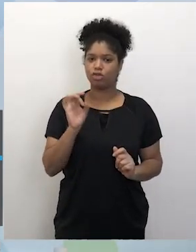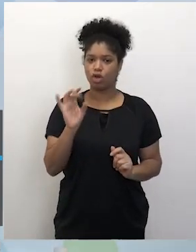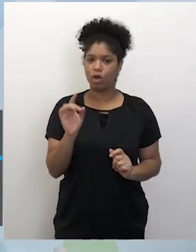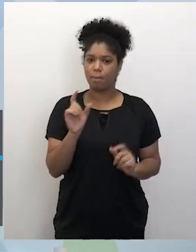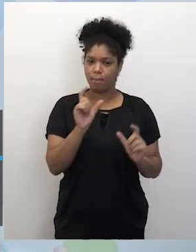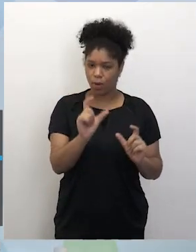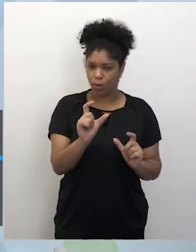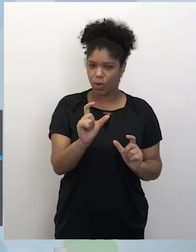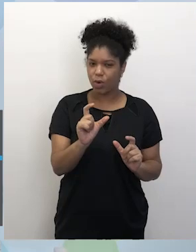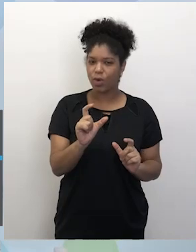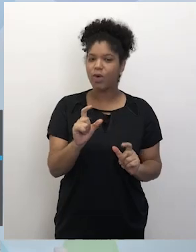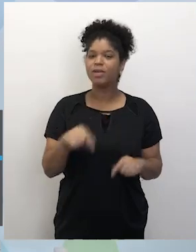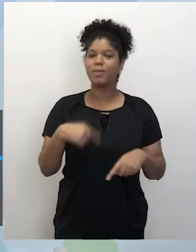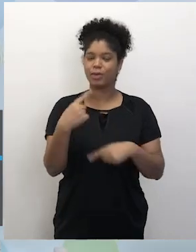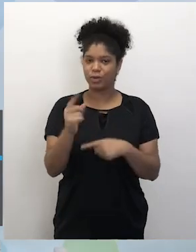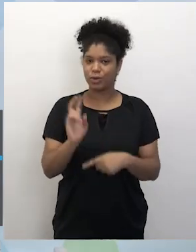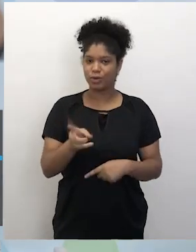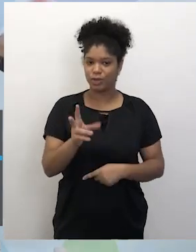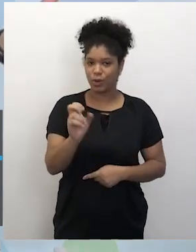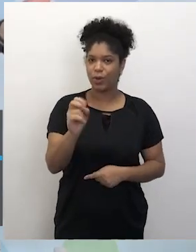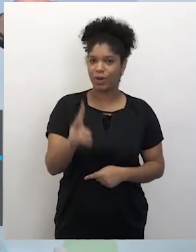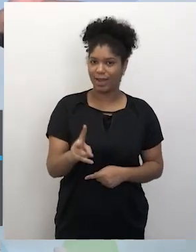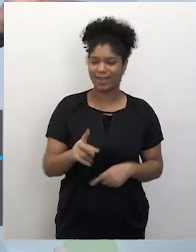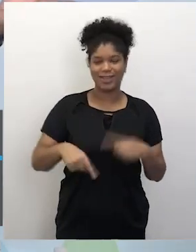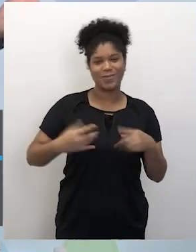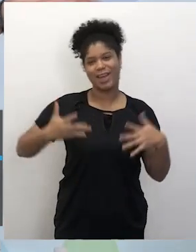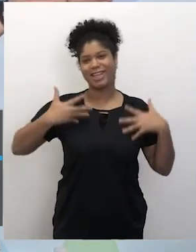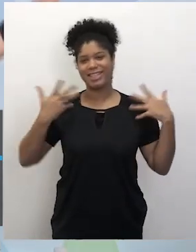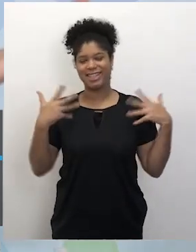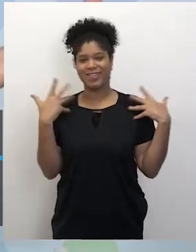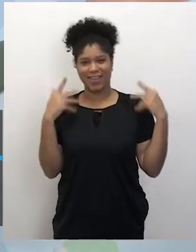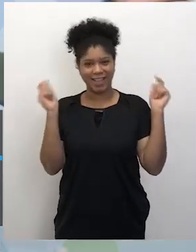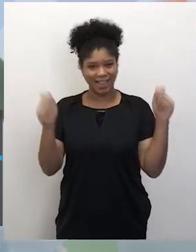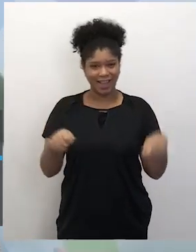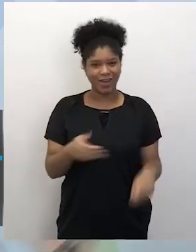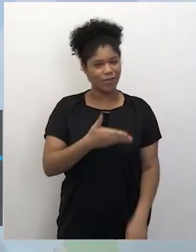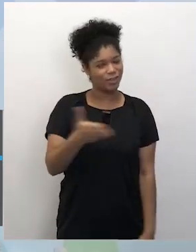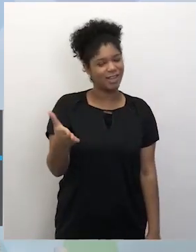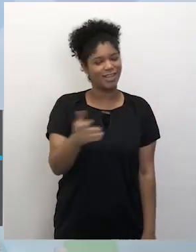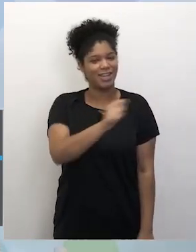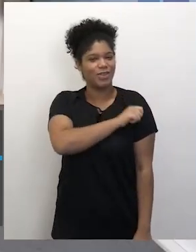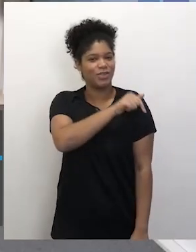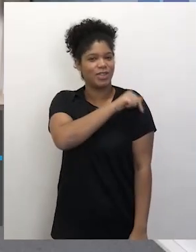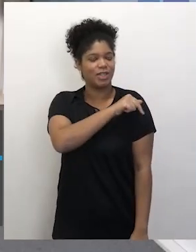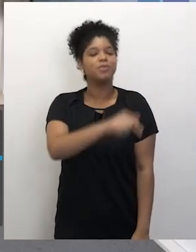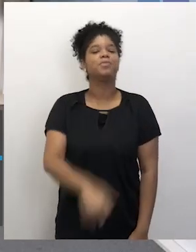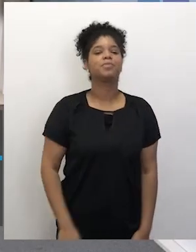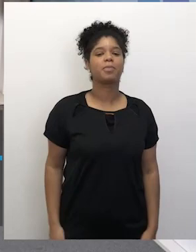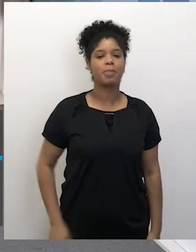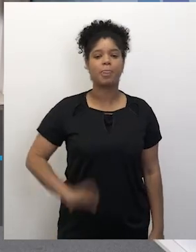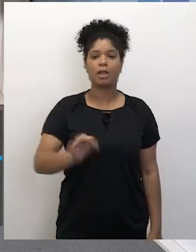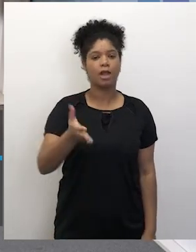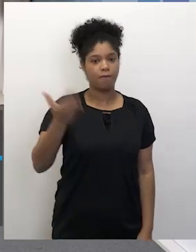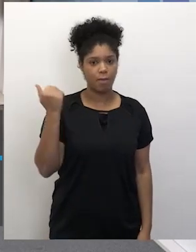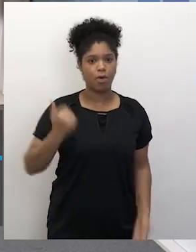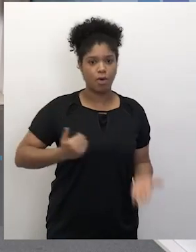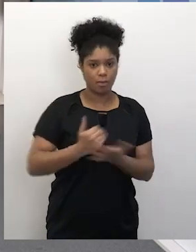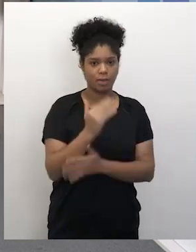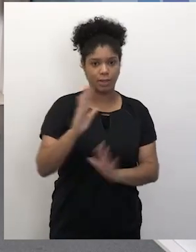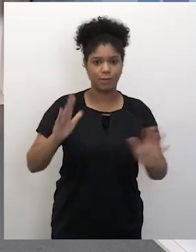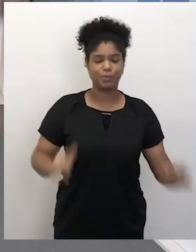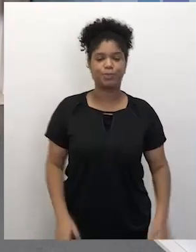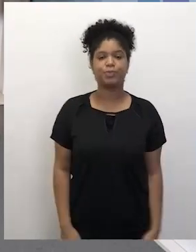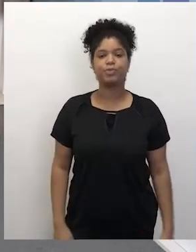A gente passa o bloco e depois a gente se diverte aí com vocês, sétimo ano. Então tá, então vamos começar. Vamos começar.